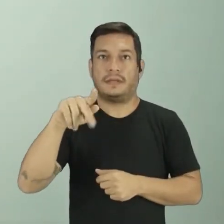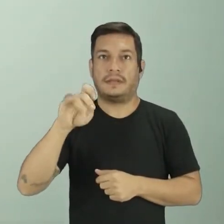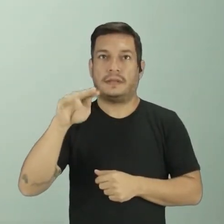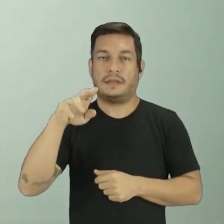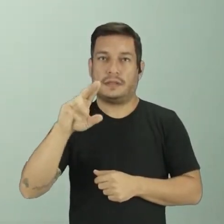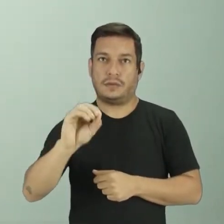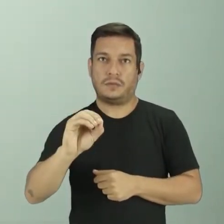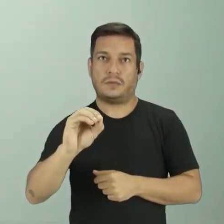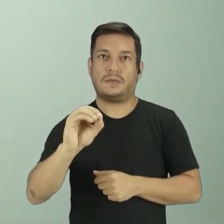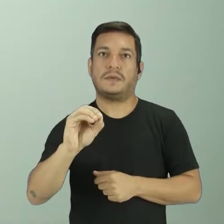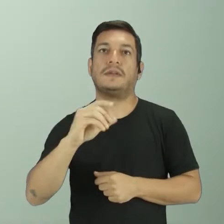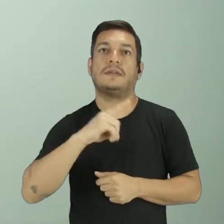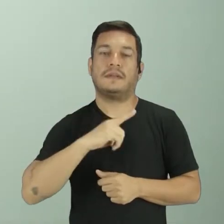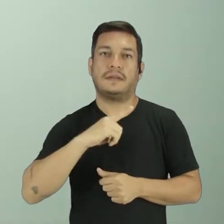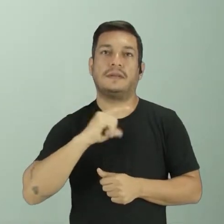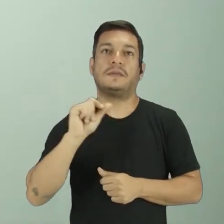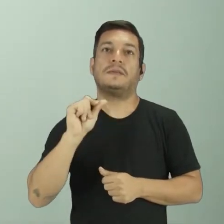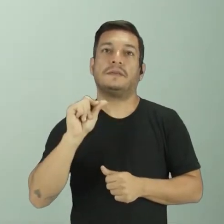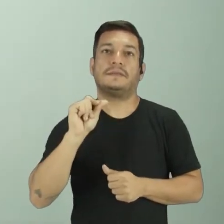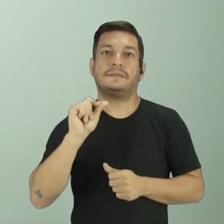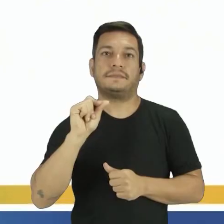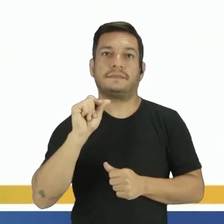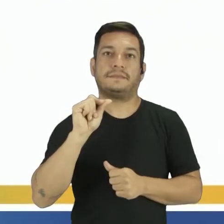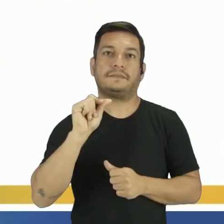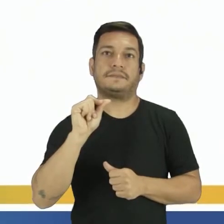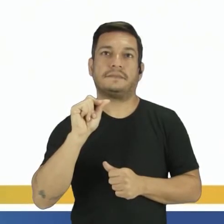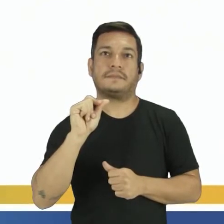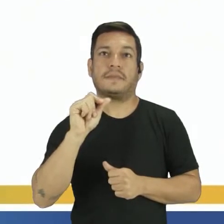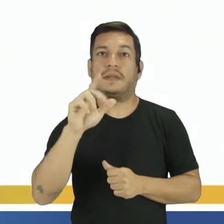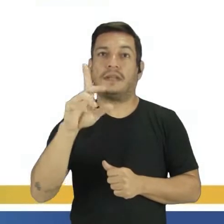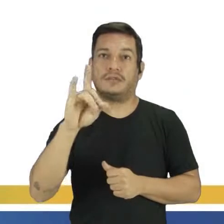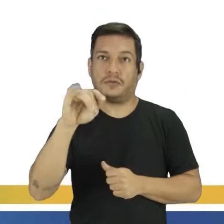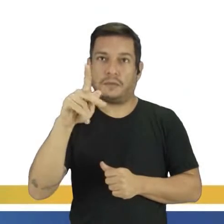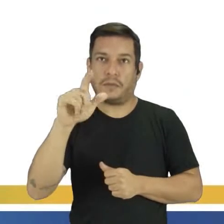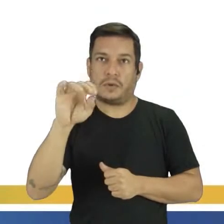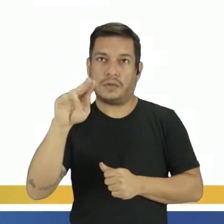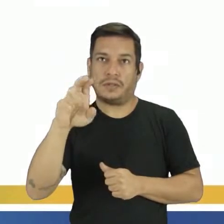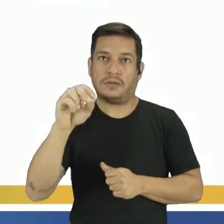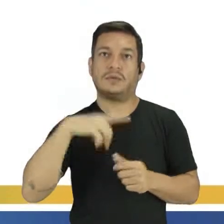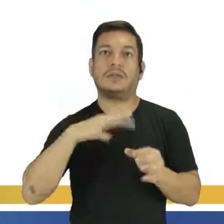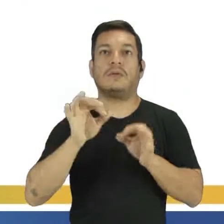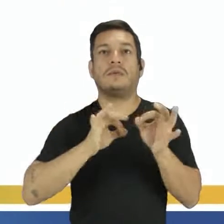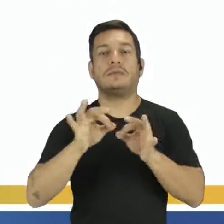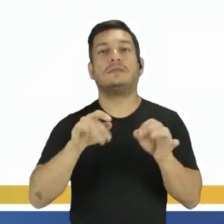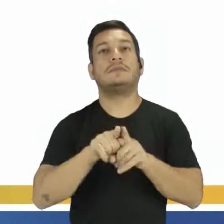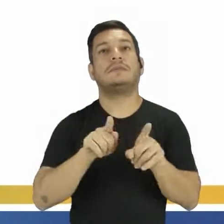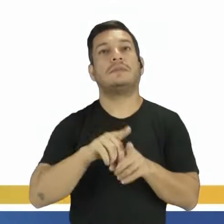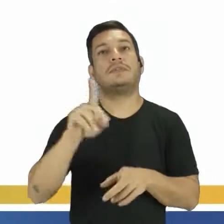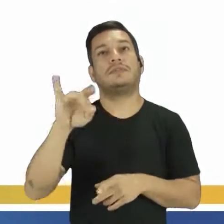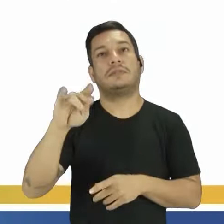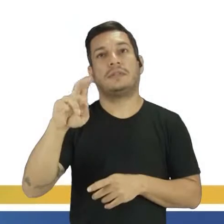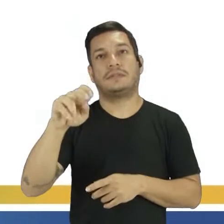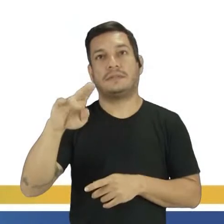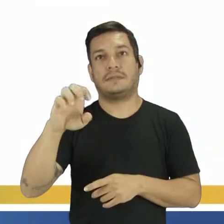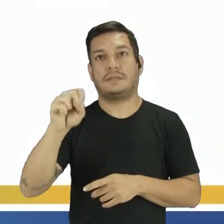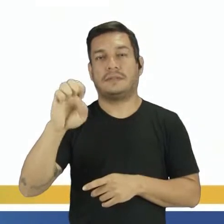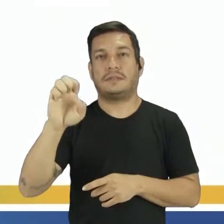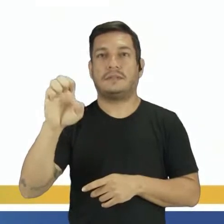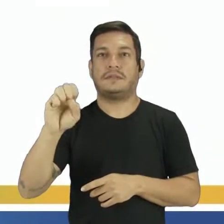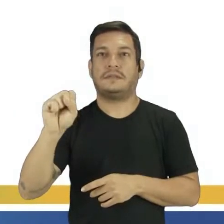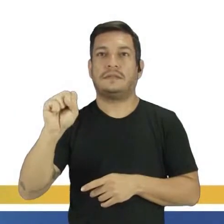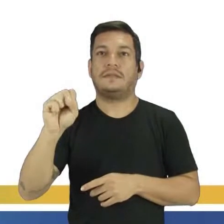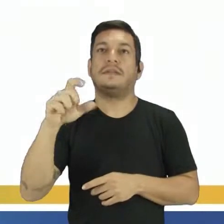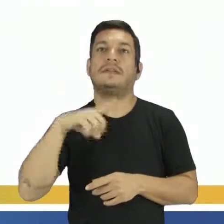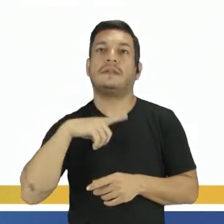a gente tem a permutação gênica em si. No diplóteno, a gente tem a reorganização e na diacinese, a gente